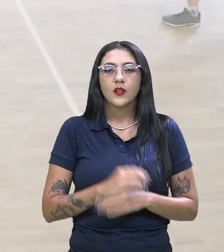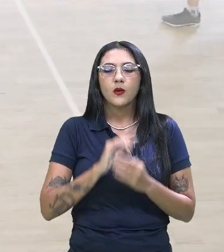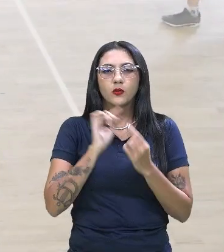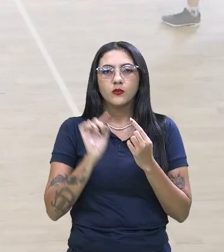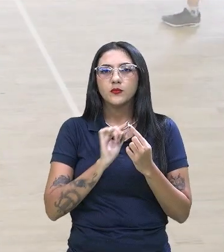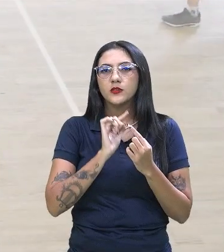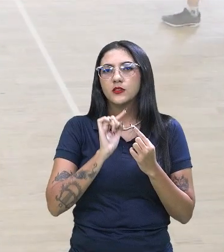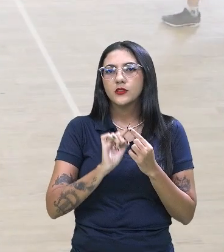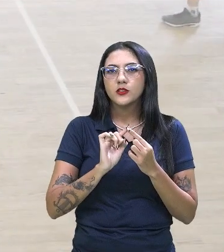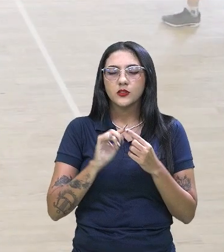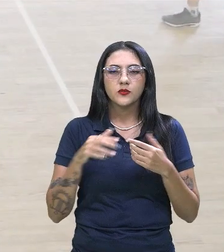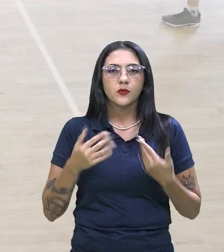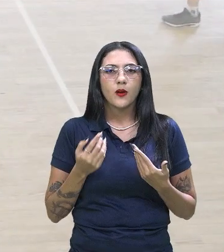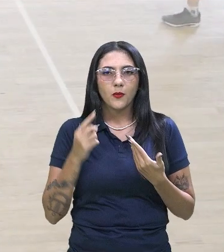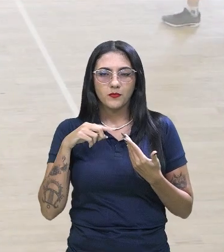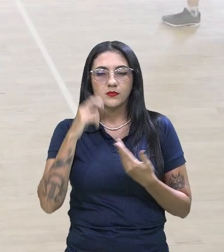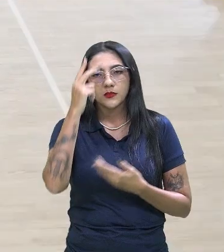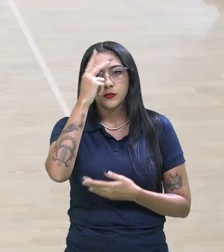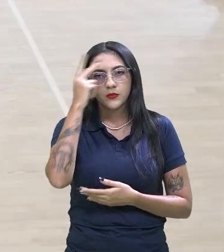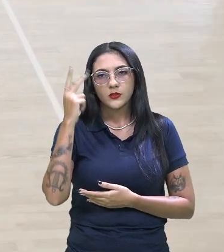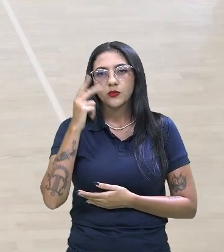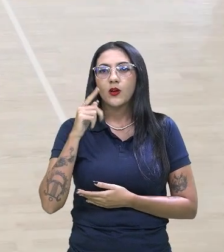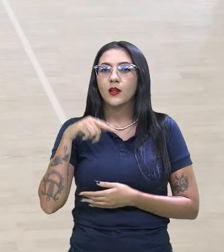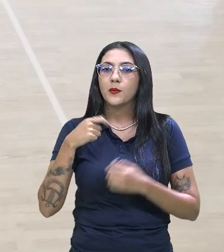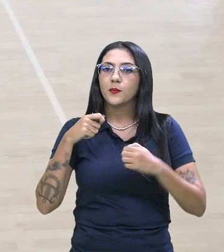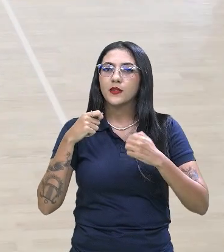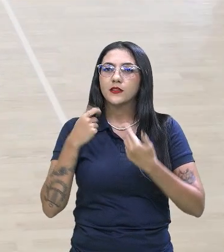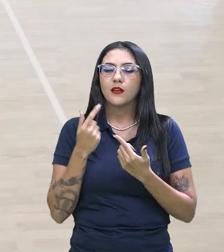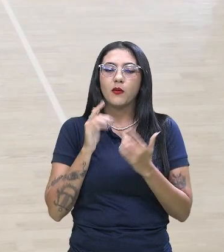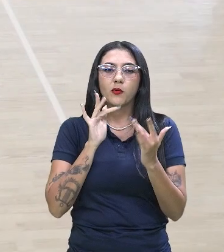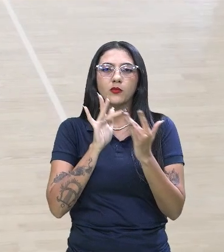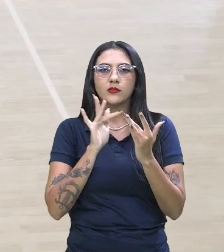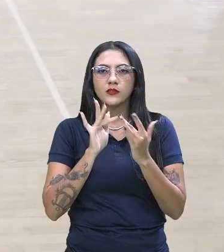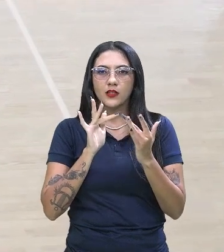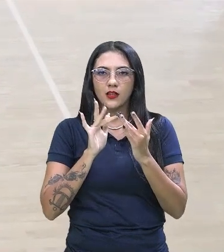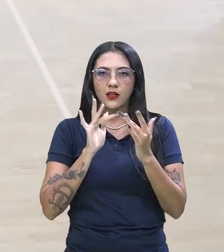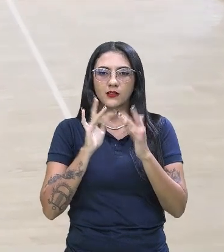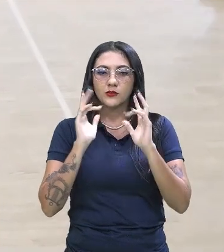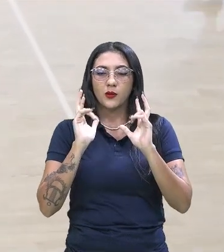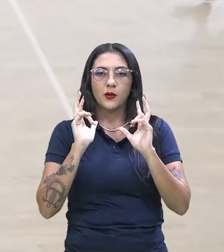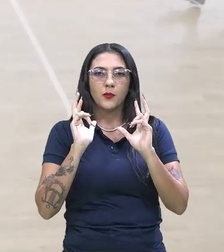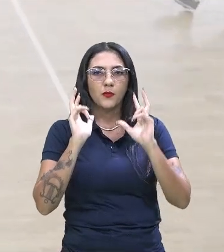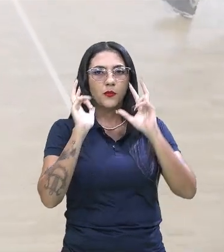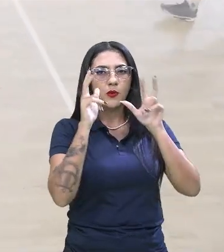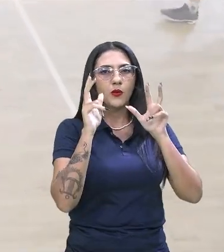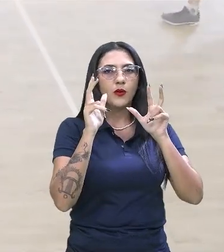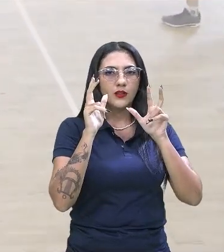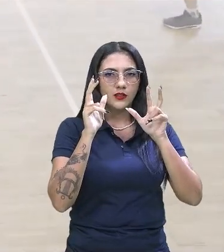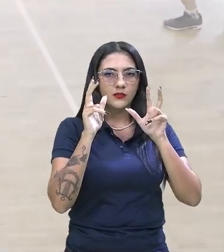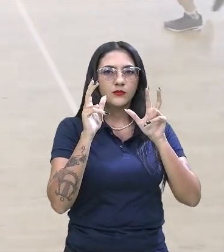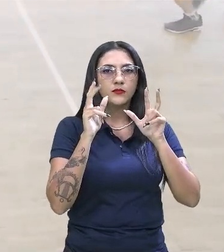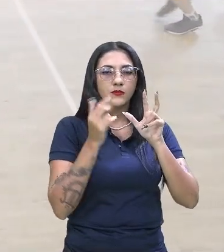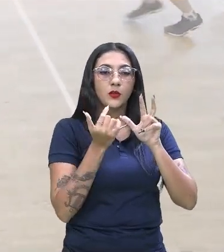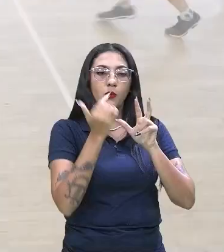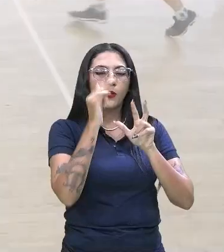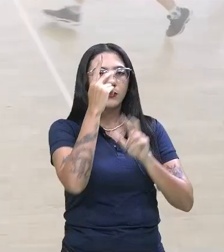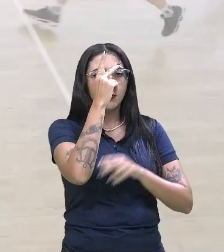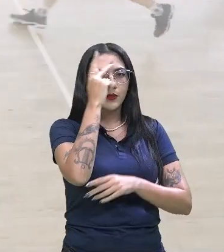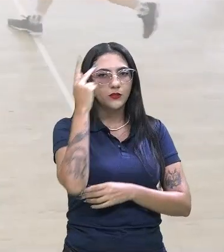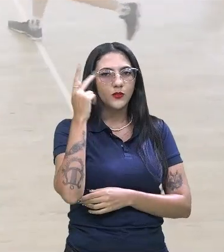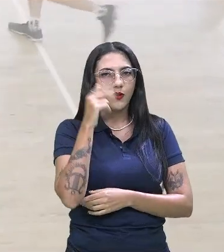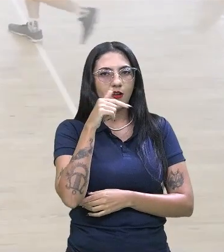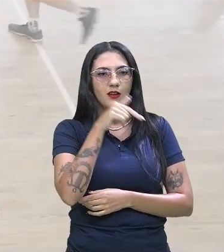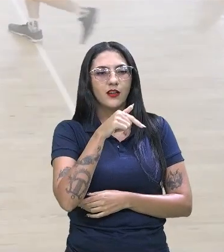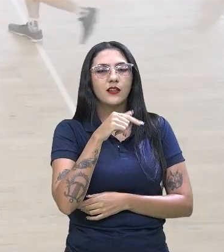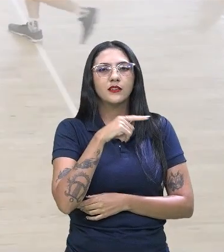objetivo é que o jogador ele tem que fazer a recepção e colocar a bola na mão do levantador, ou seja, aquele